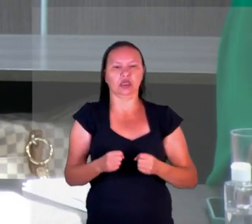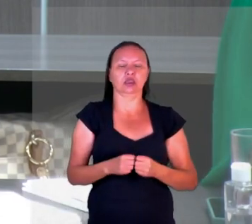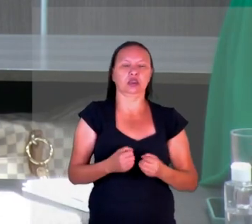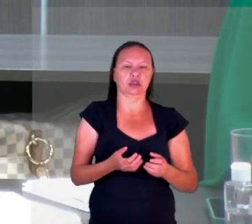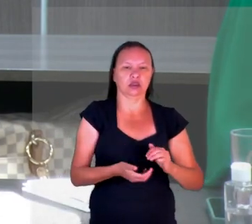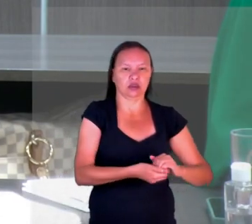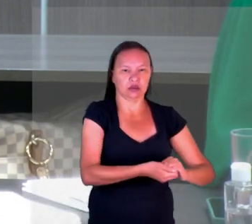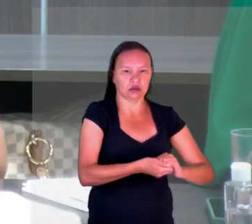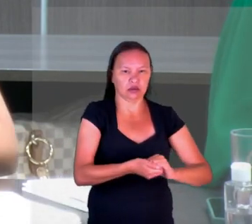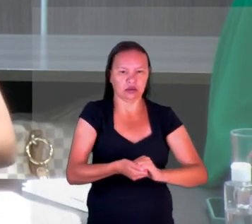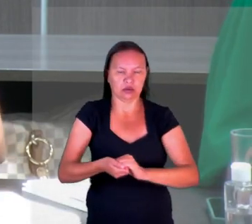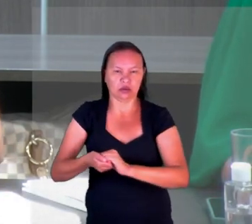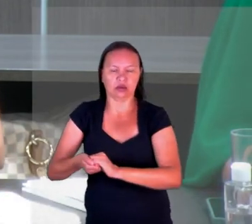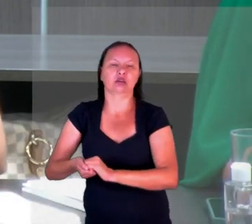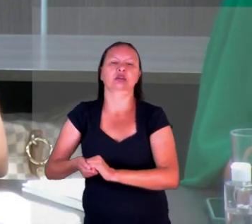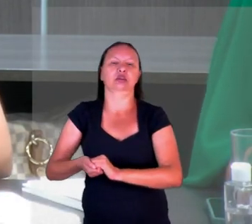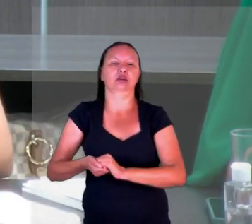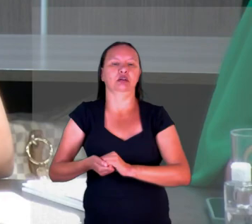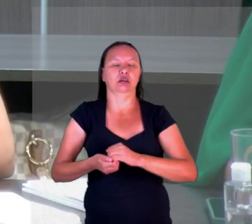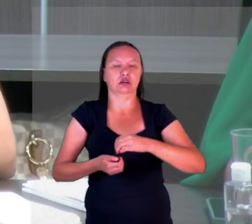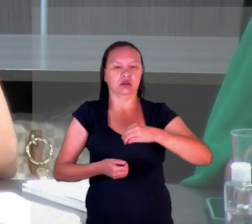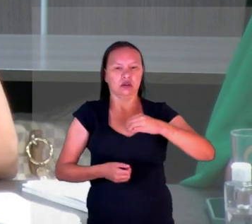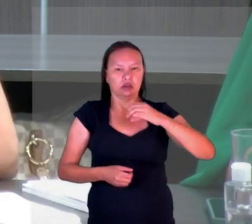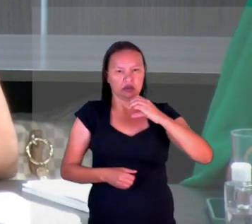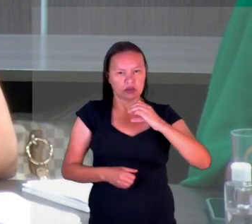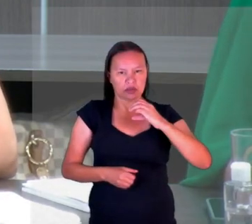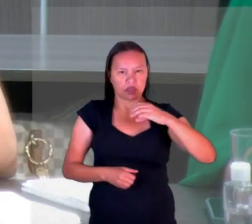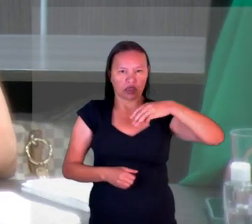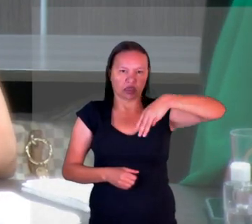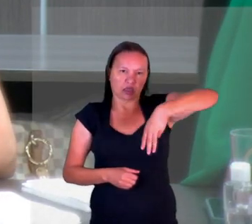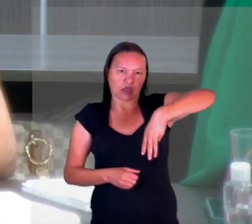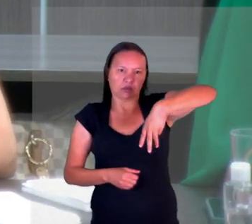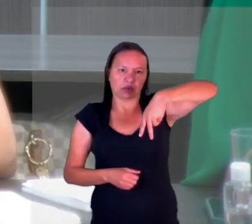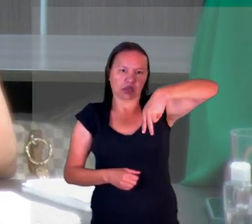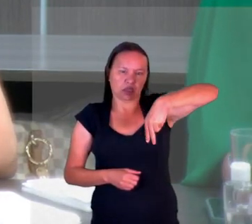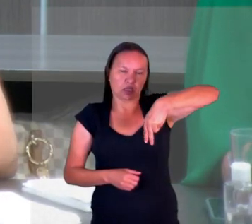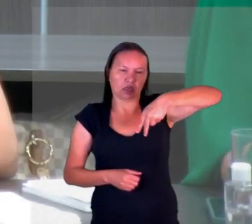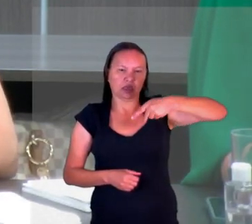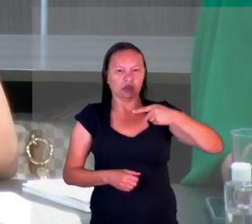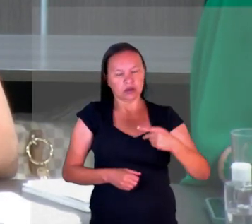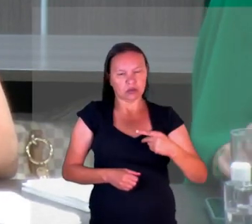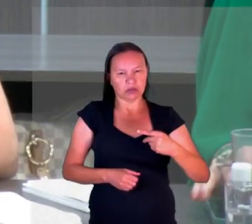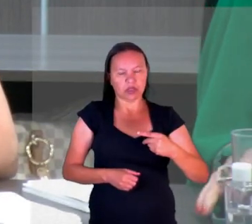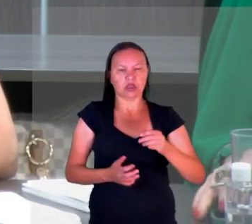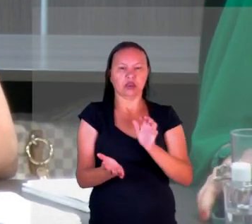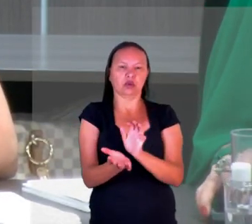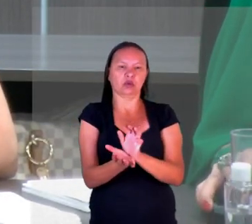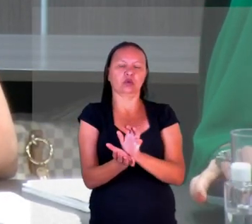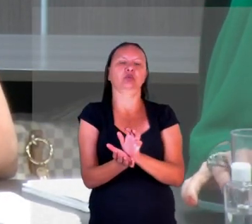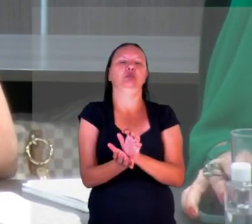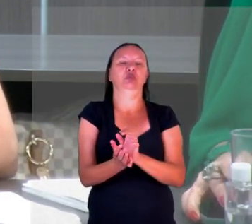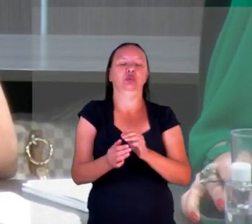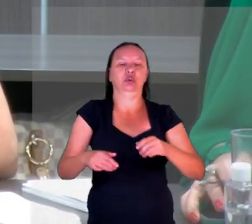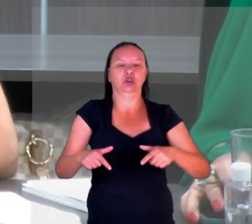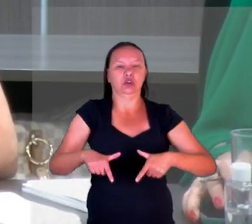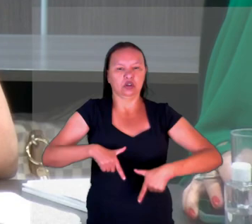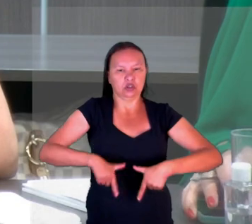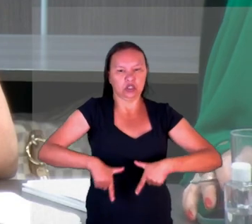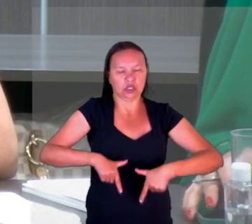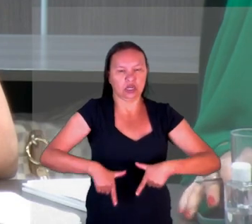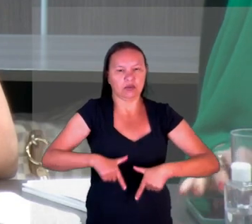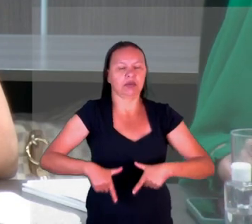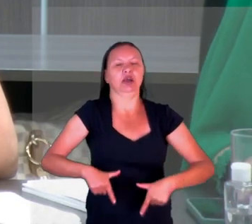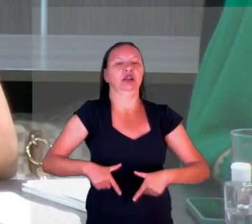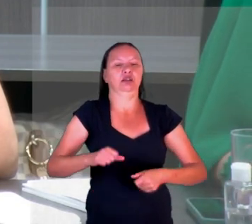cnmp né a comissão de direitos fundamentais e o grupo de trabalho que atua eh nas suas ações mais